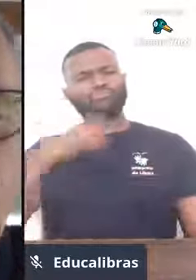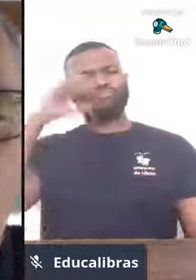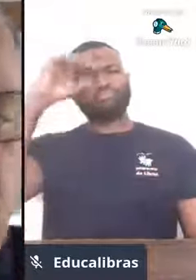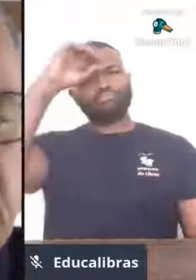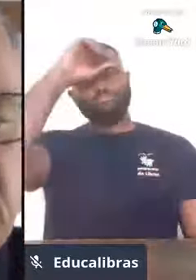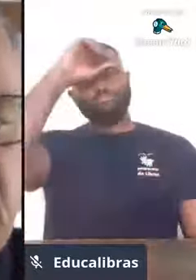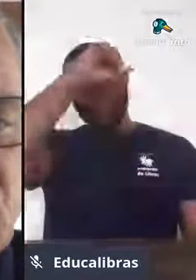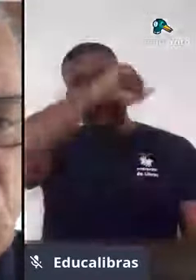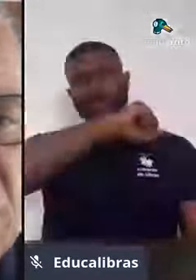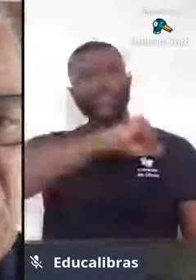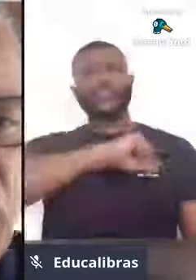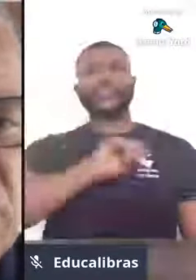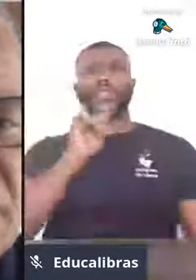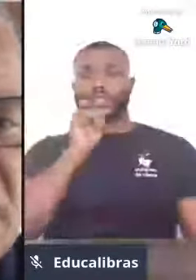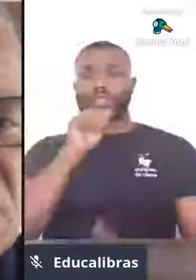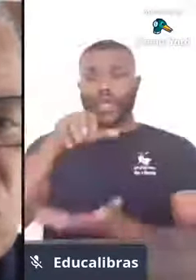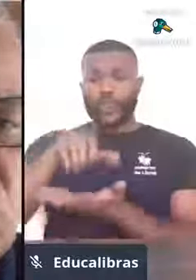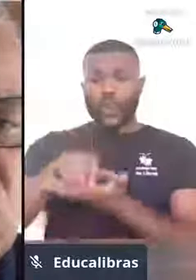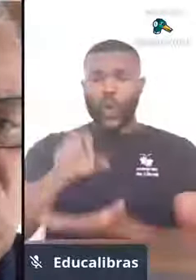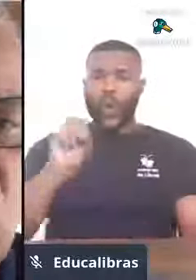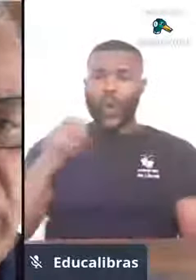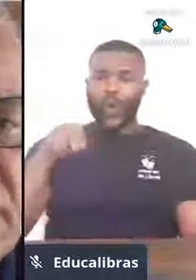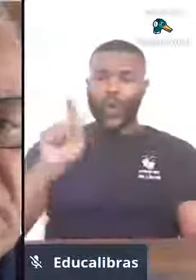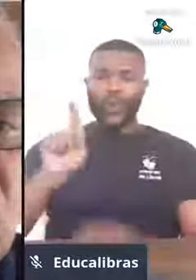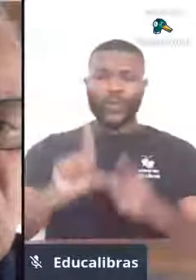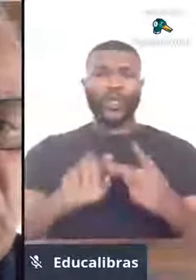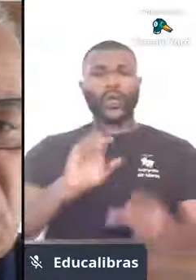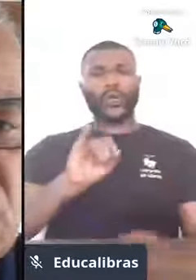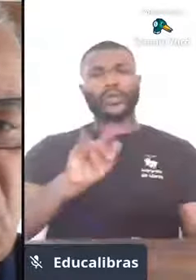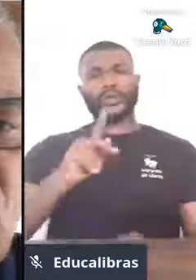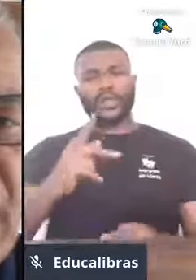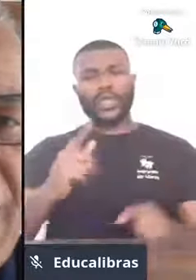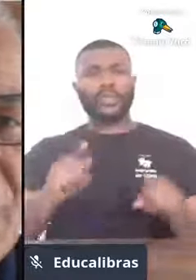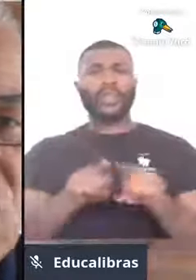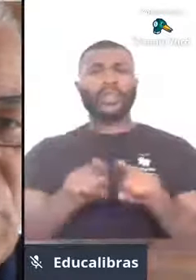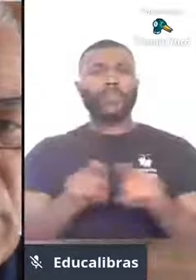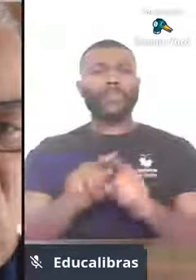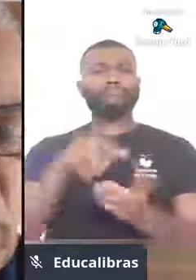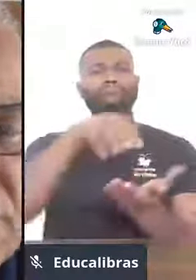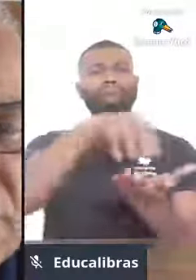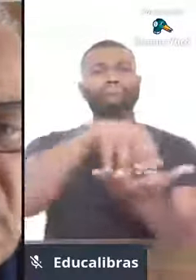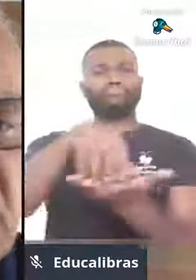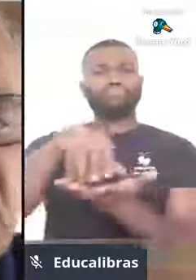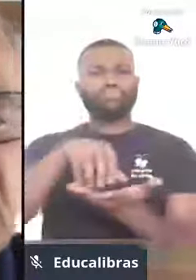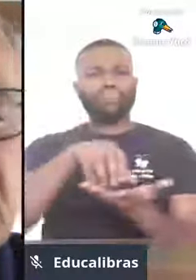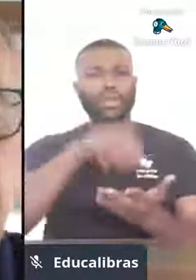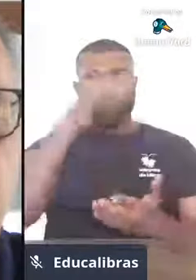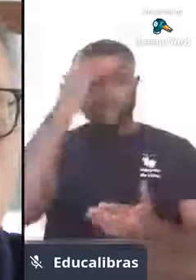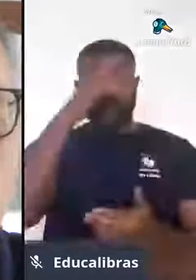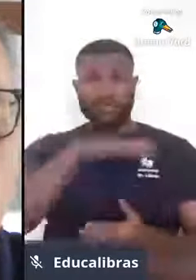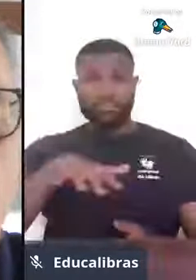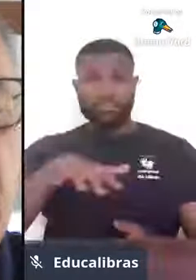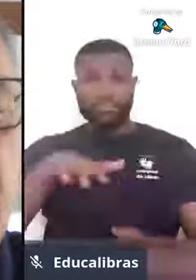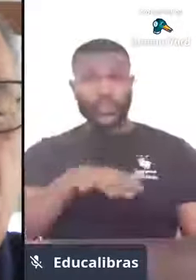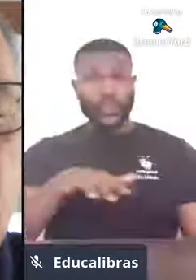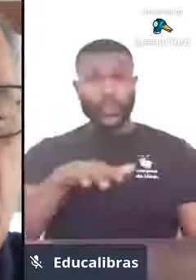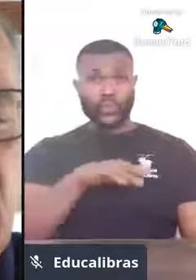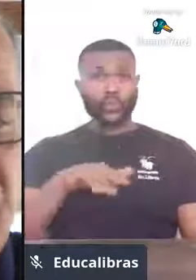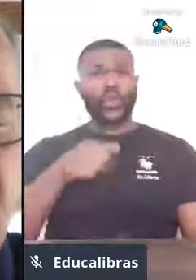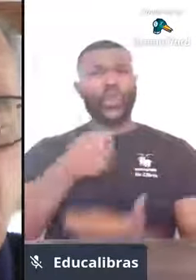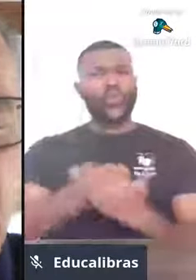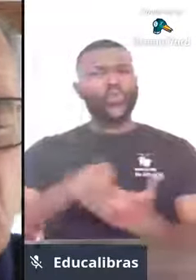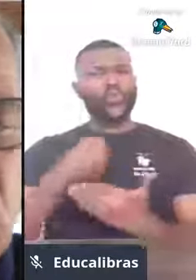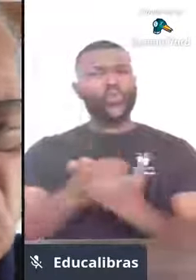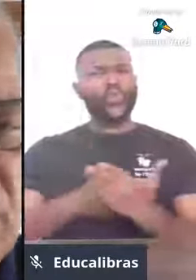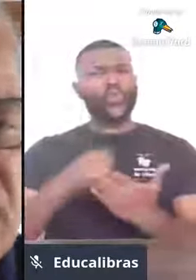as ONGs, as OCIPs, as instituições, todos os aglomerados de pessoas que estavam lutando em